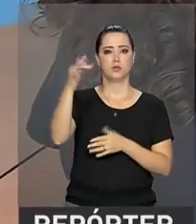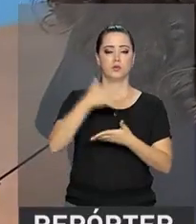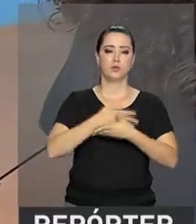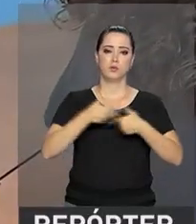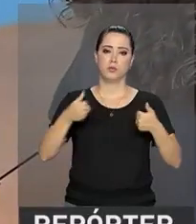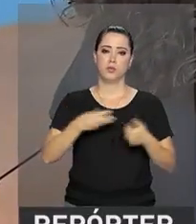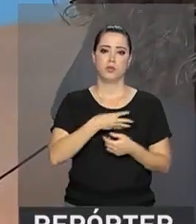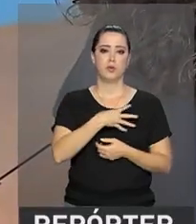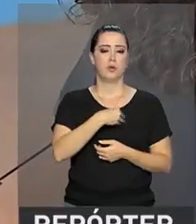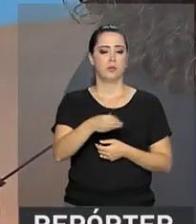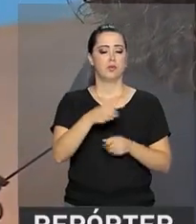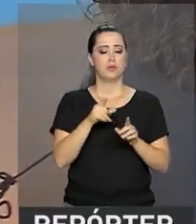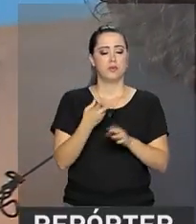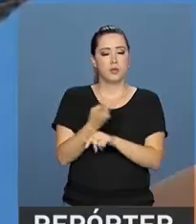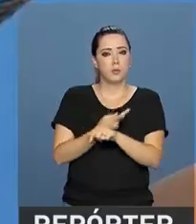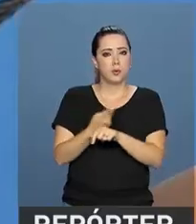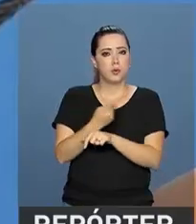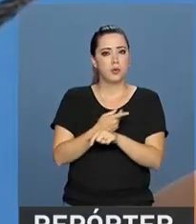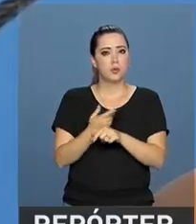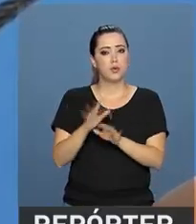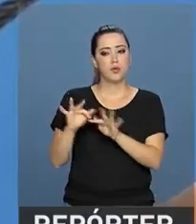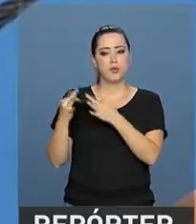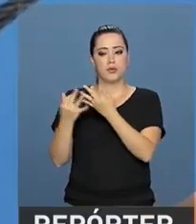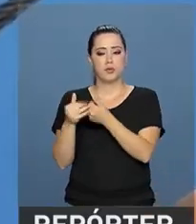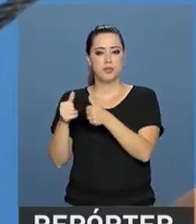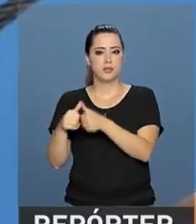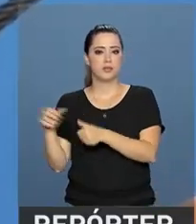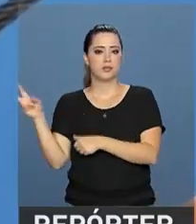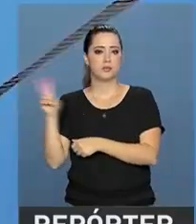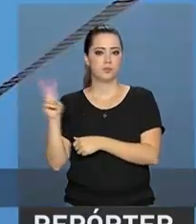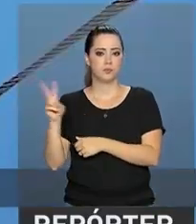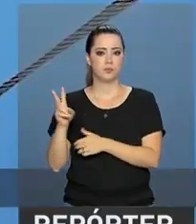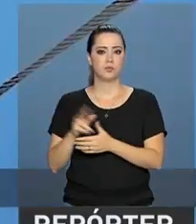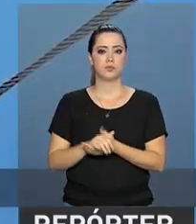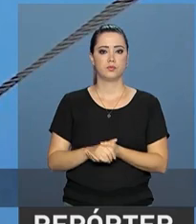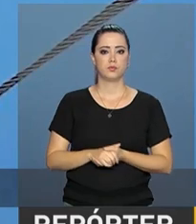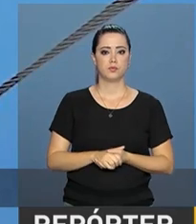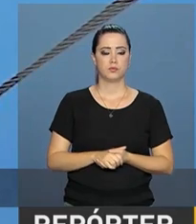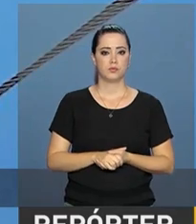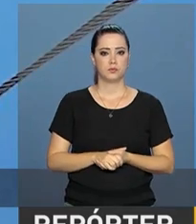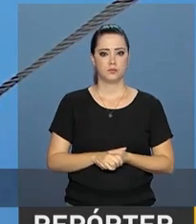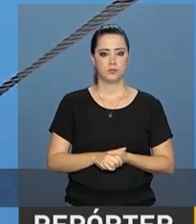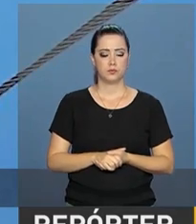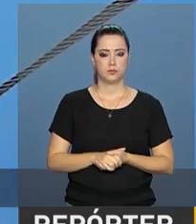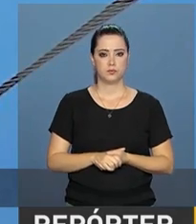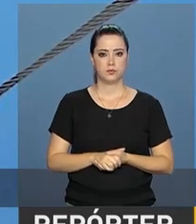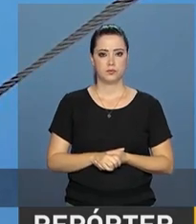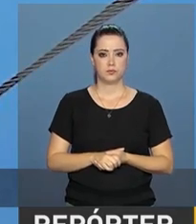em buscar o restante da família, que ficou no país vizinho. Tem como uma esperança de que